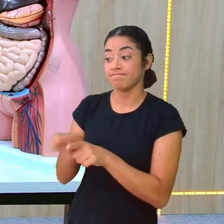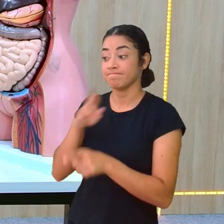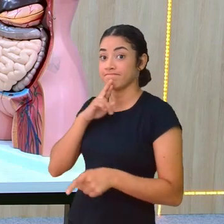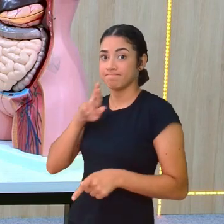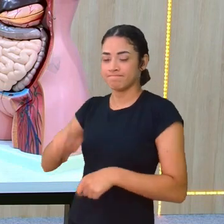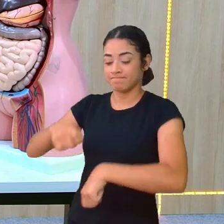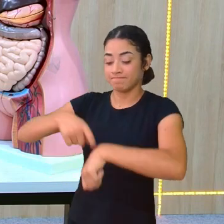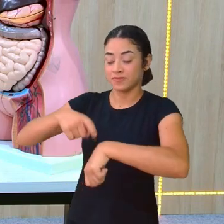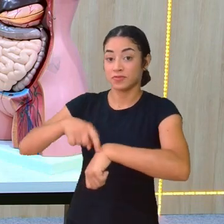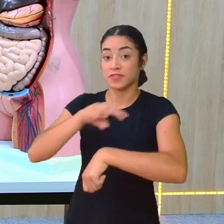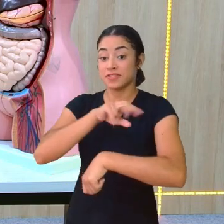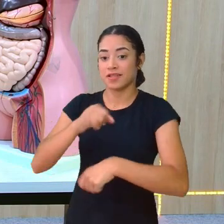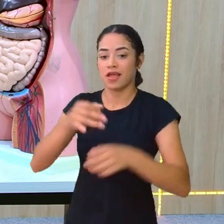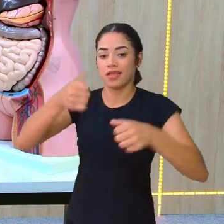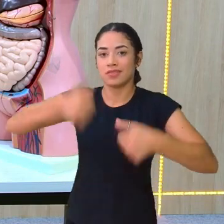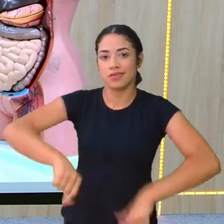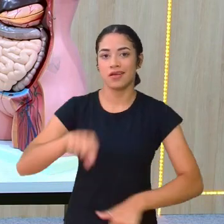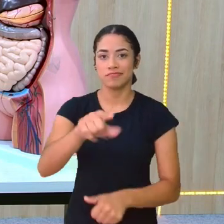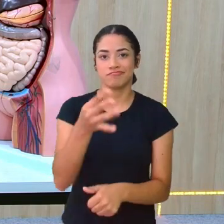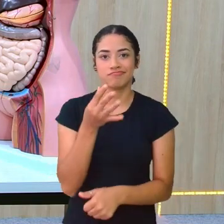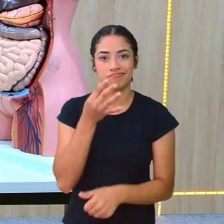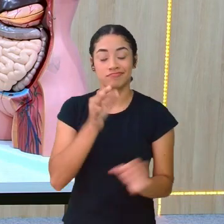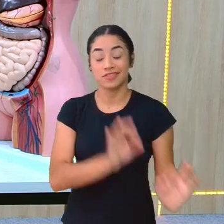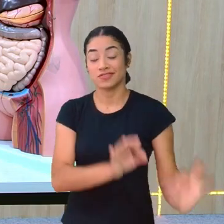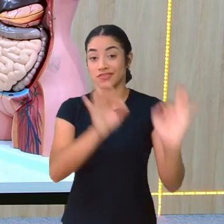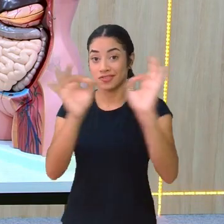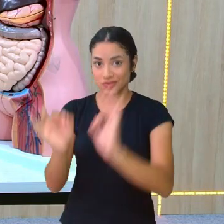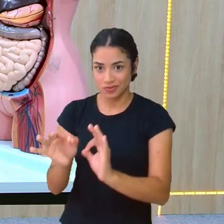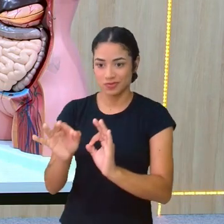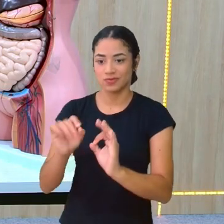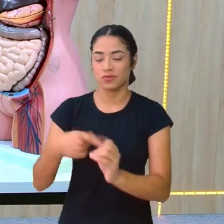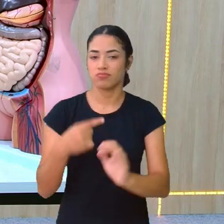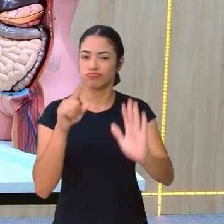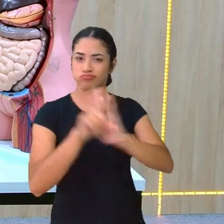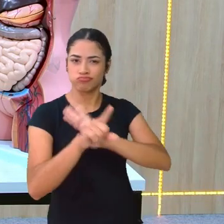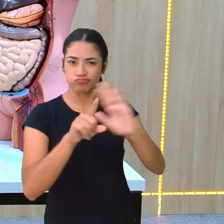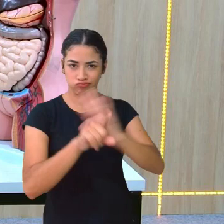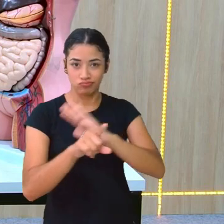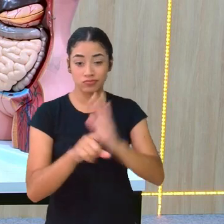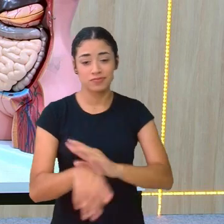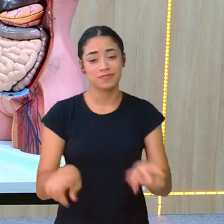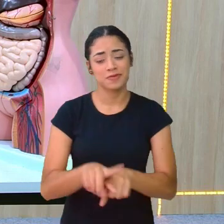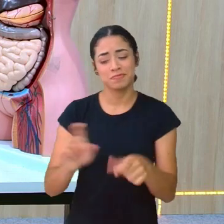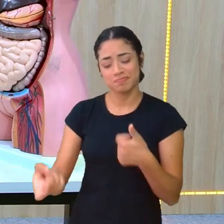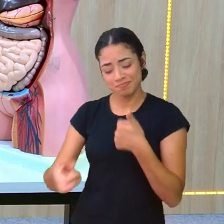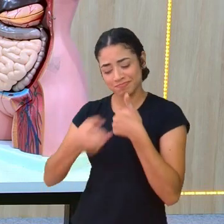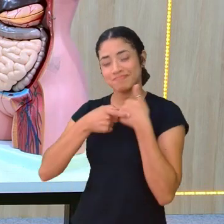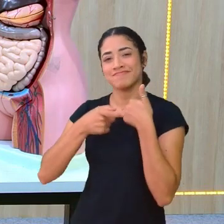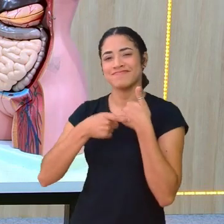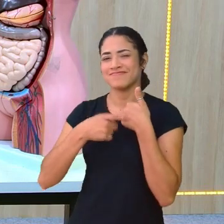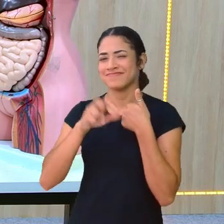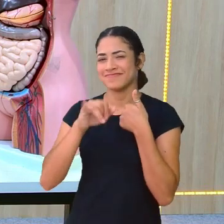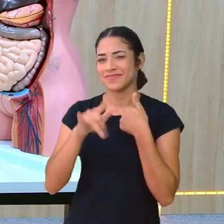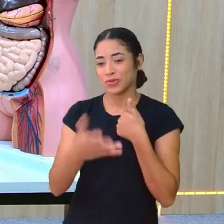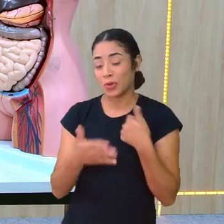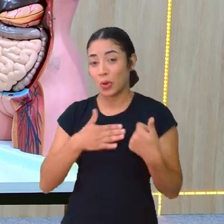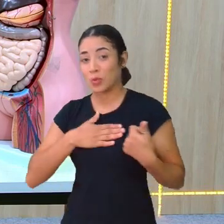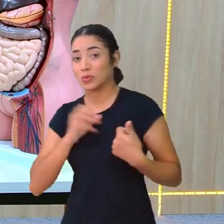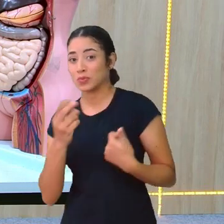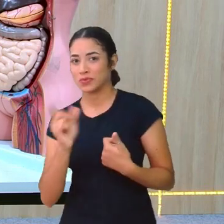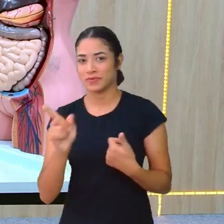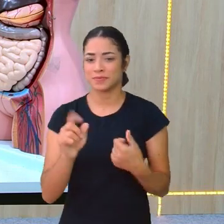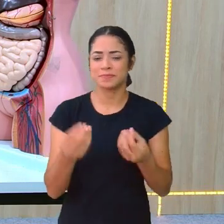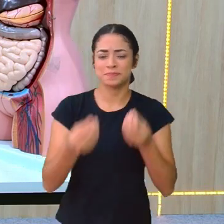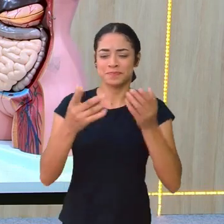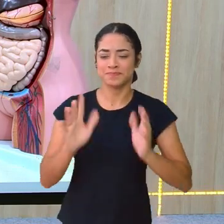momento que estão assistindo os nossos questionamentos e ainda mais, dá um likezinho se vocês estão gostando para incentivar